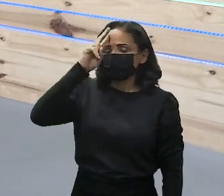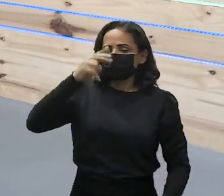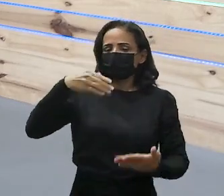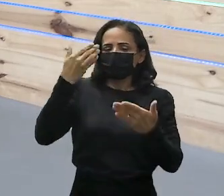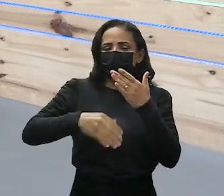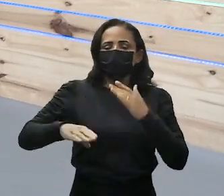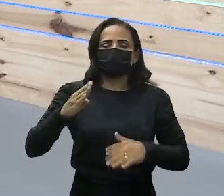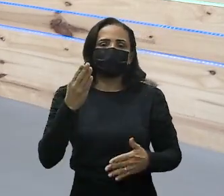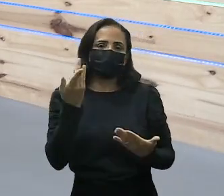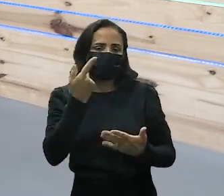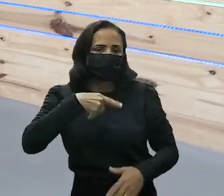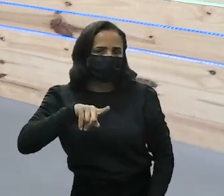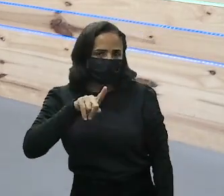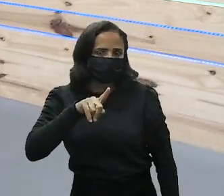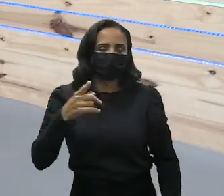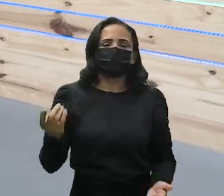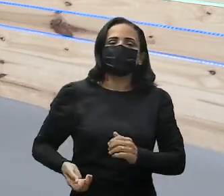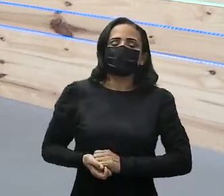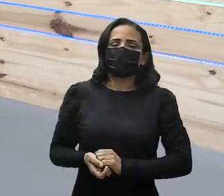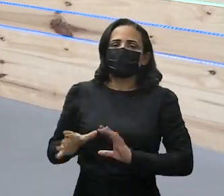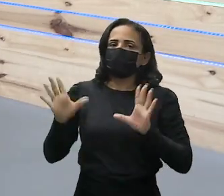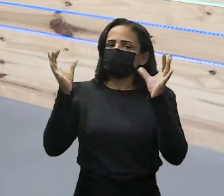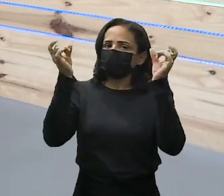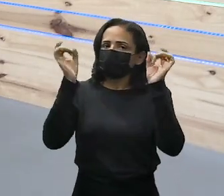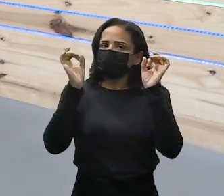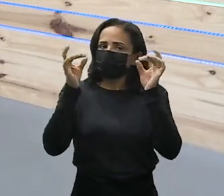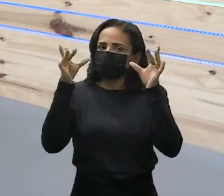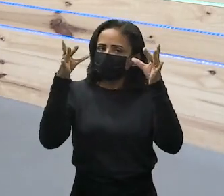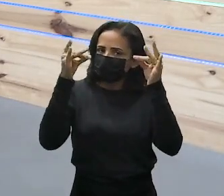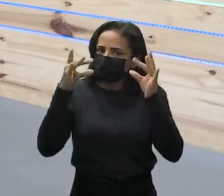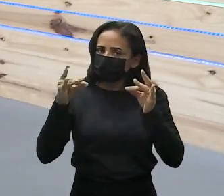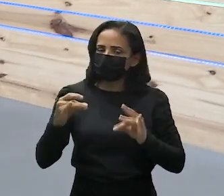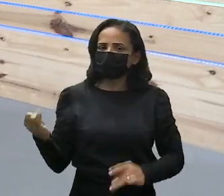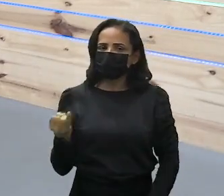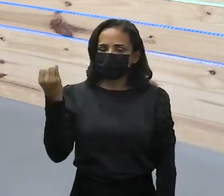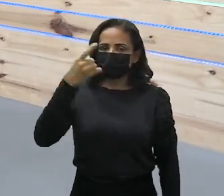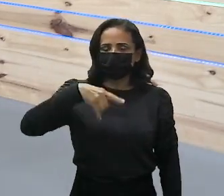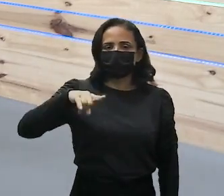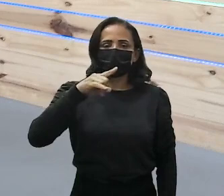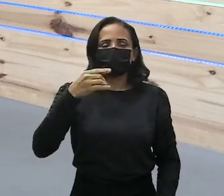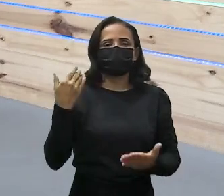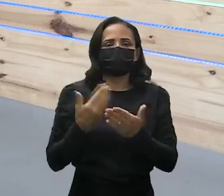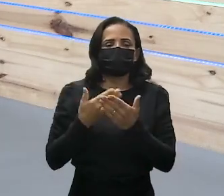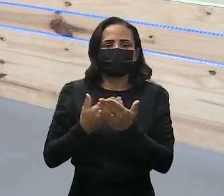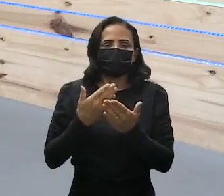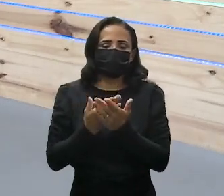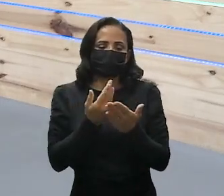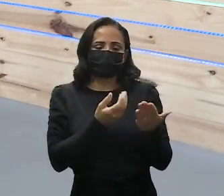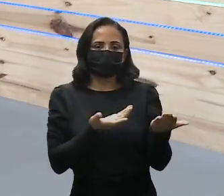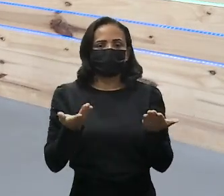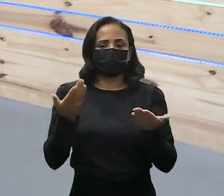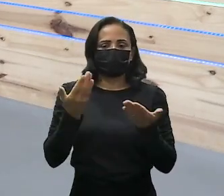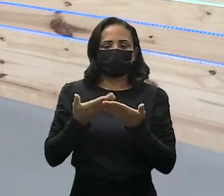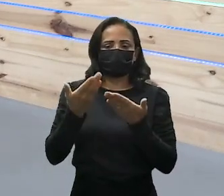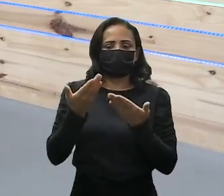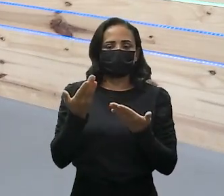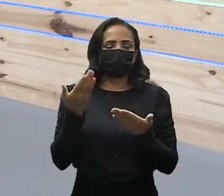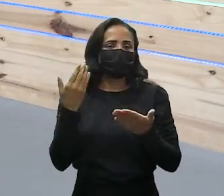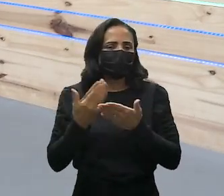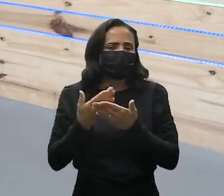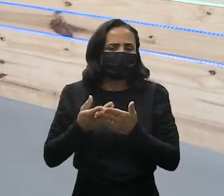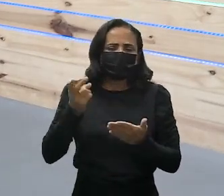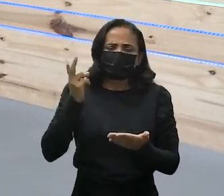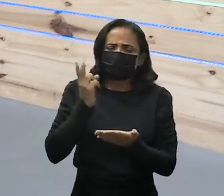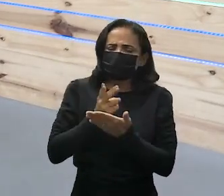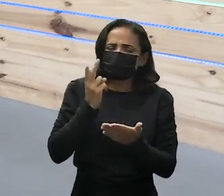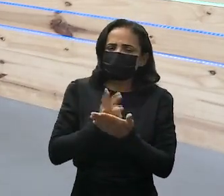que biologia é na segunda-feira. E um detalhe importante é que, olha, quando a gente trabalha com biologia no seriado 3, lembrem, eu sempre vim